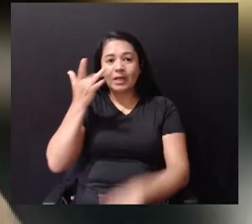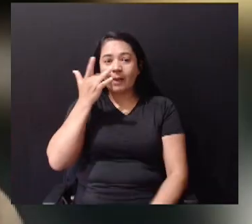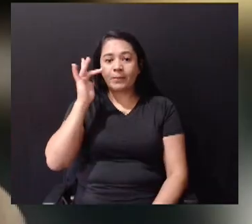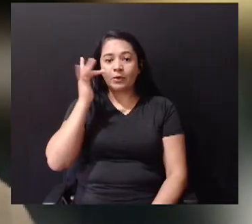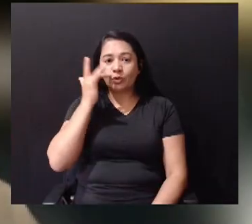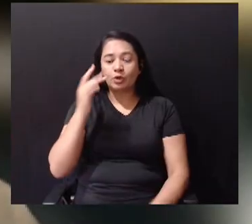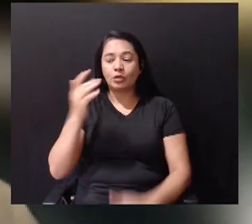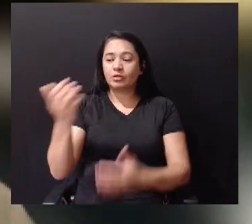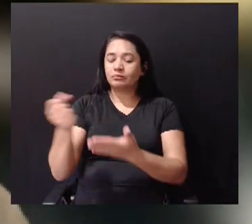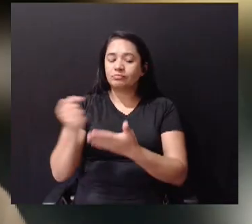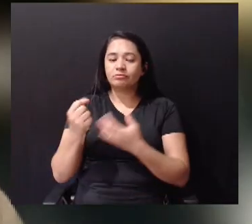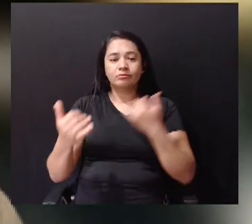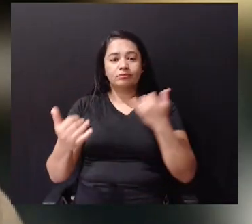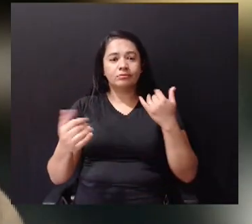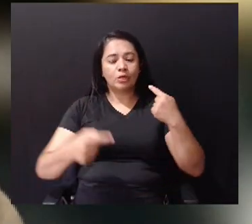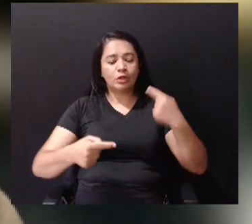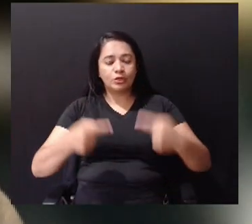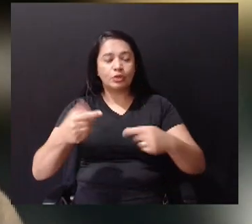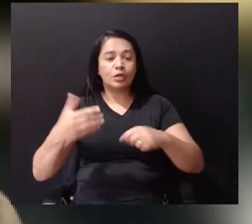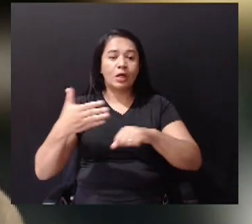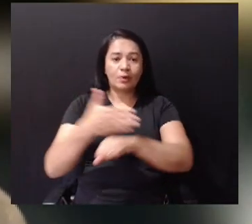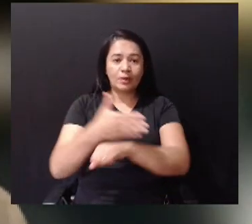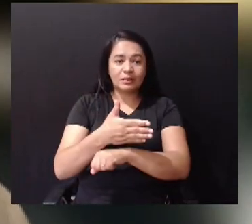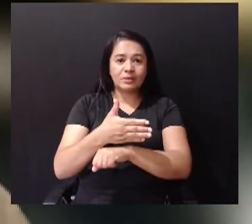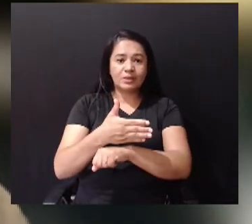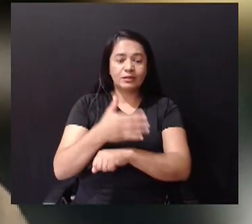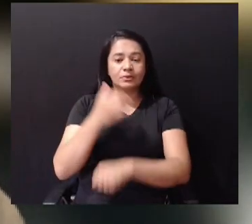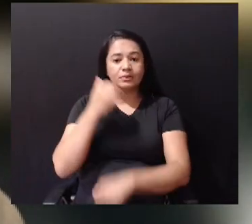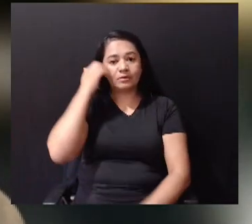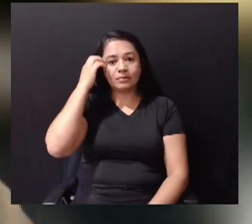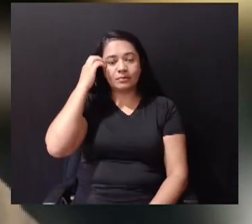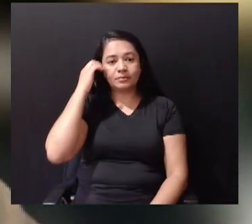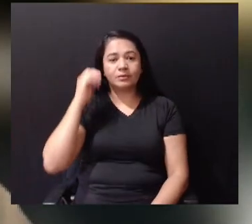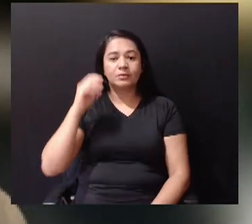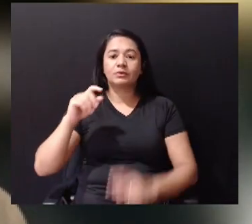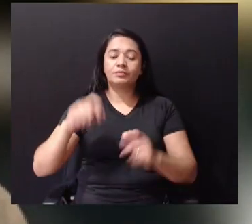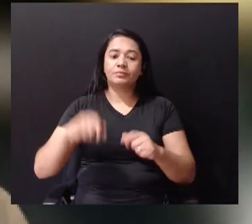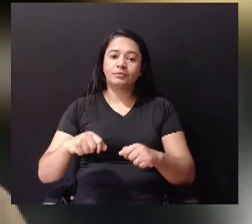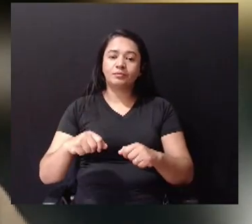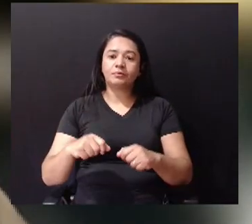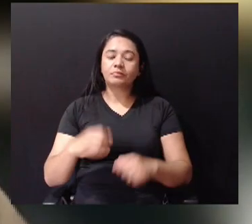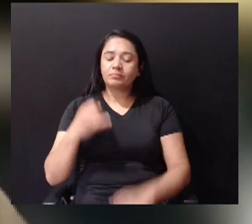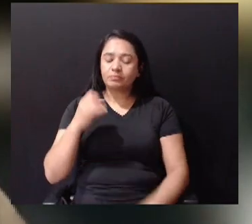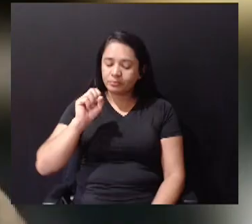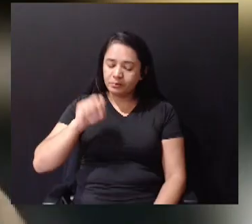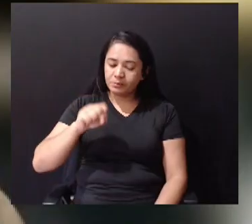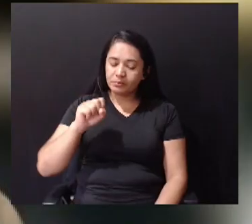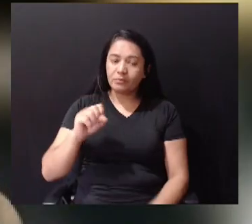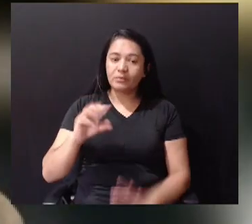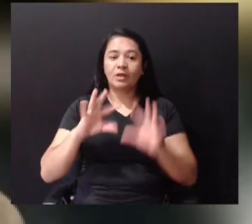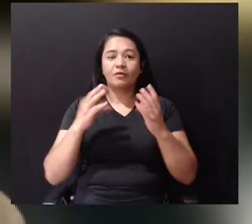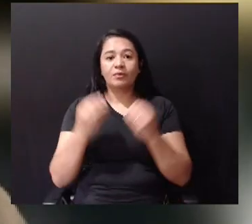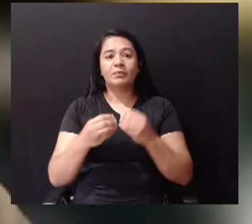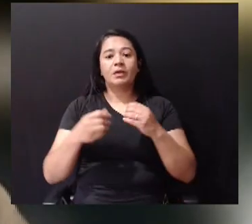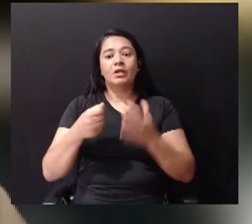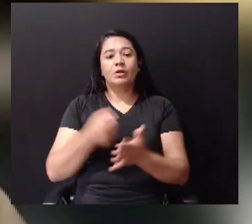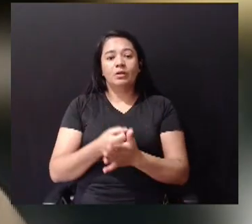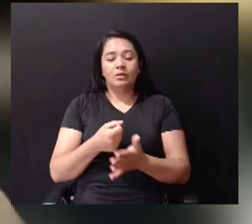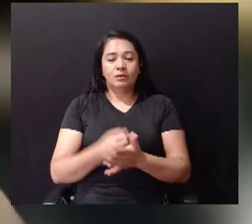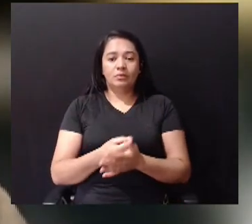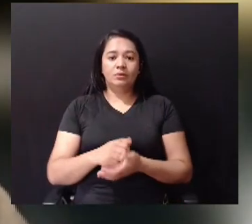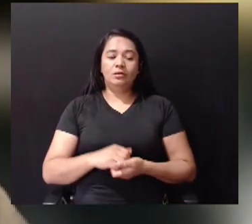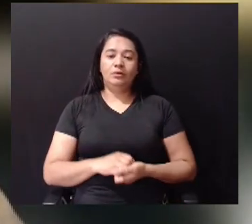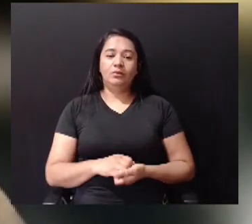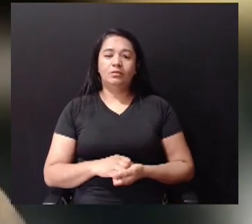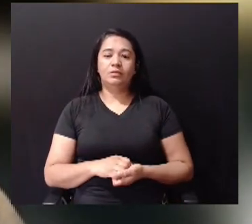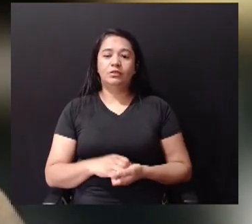do acesso, da condição ideal, sim, para as famílias cobrarem isso. Temos tudo aqui para